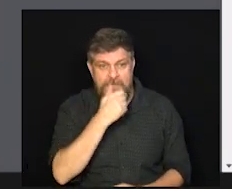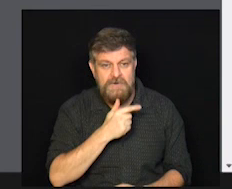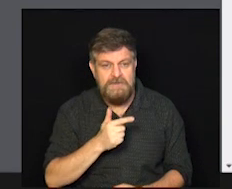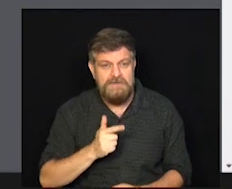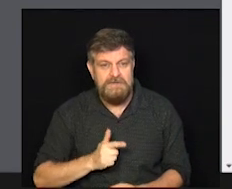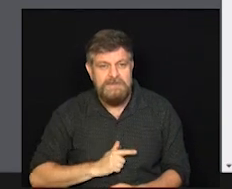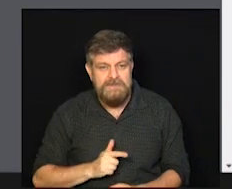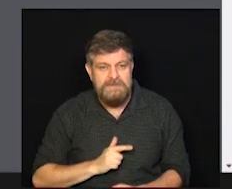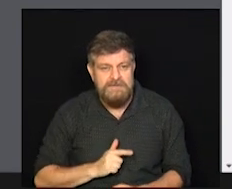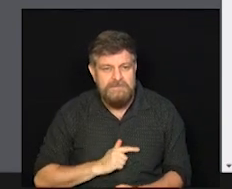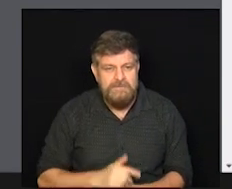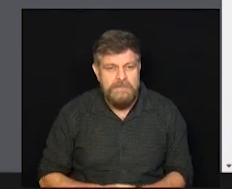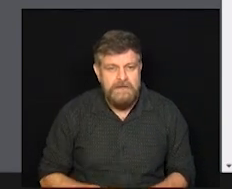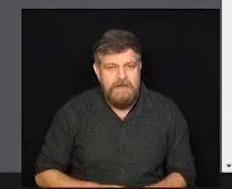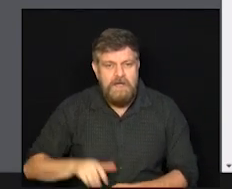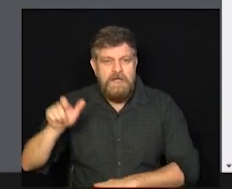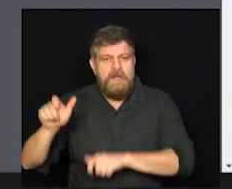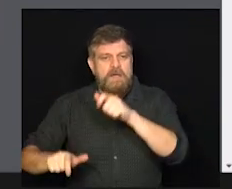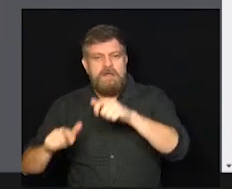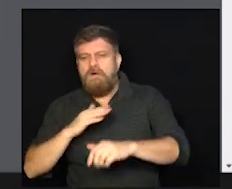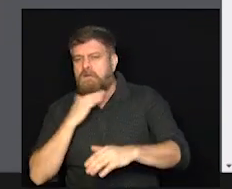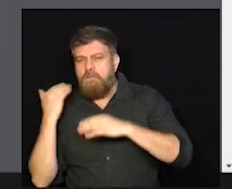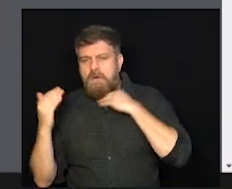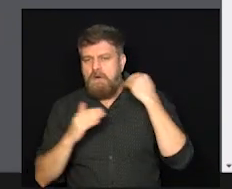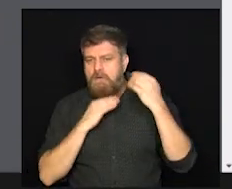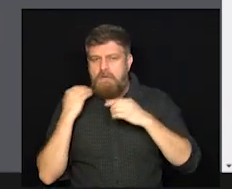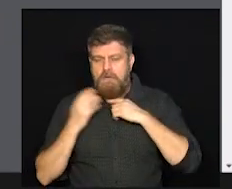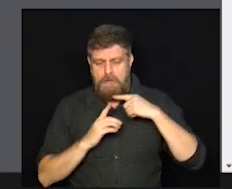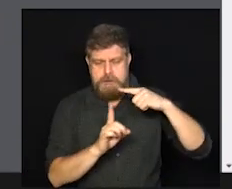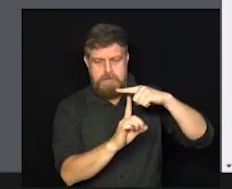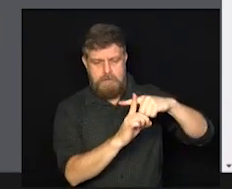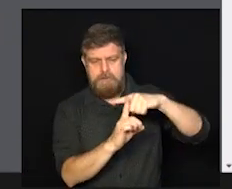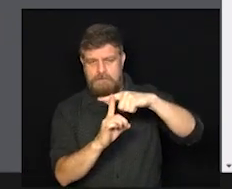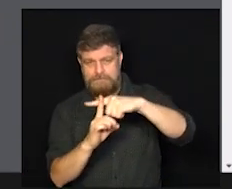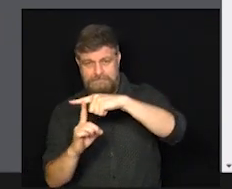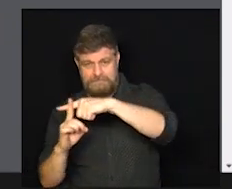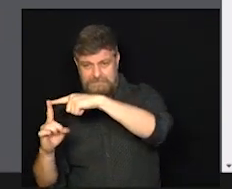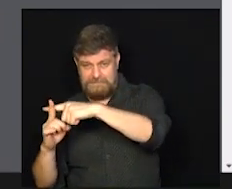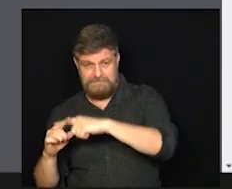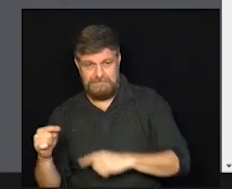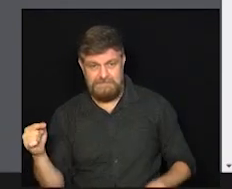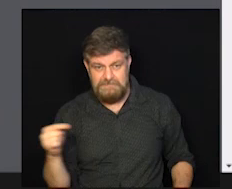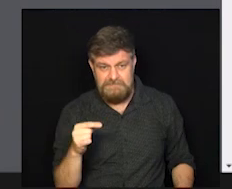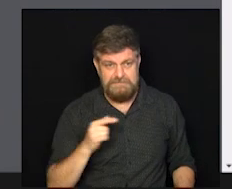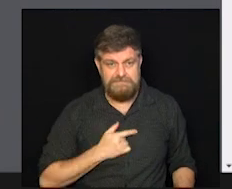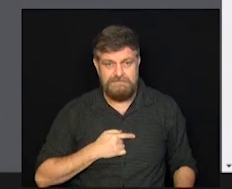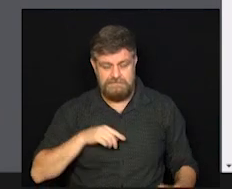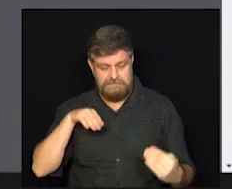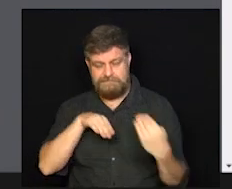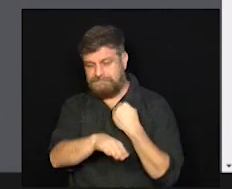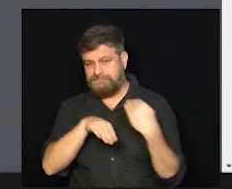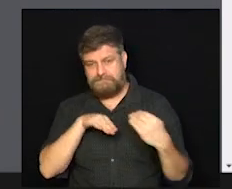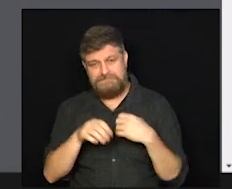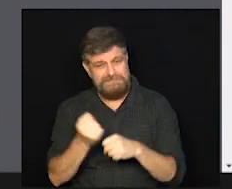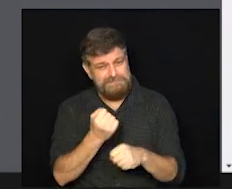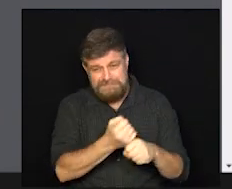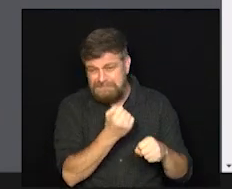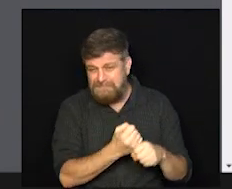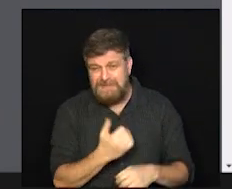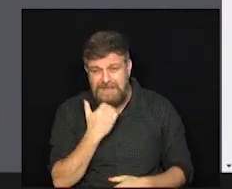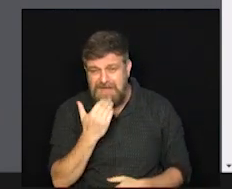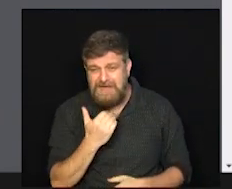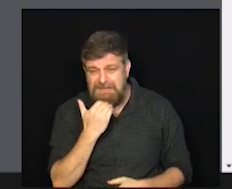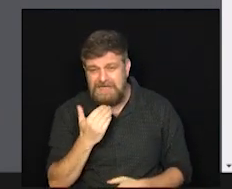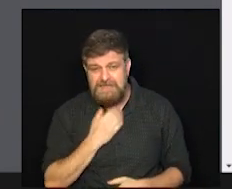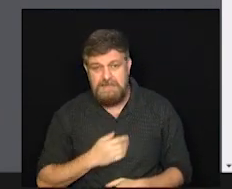tantos mortos, são tantas cruzes e nenhuma duplicação. Aqui, como o pessoal fazia... Aqui é a